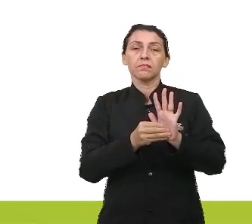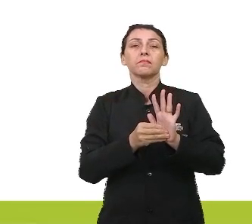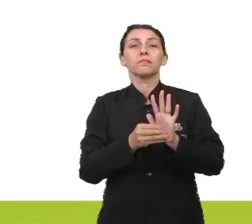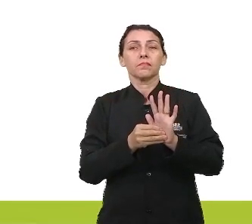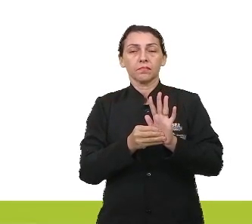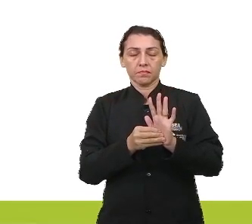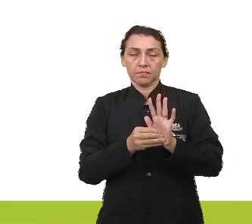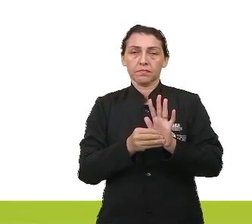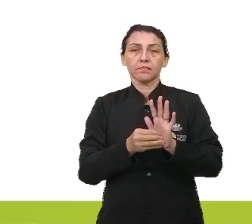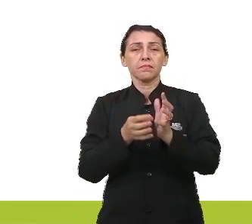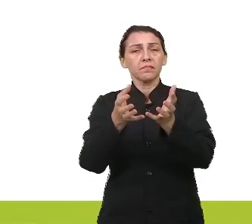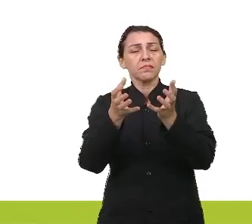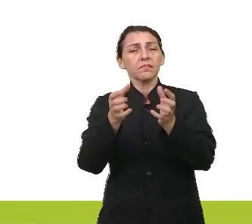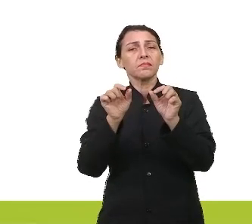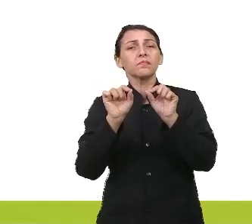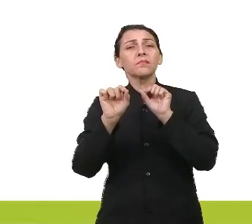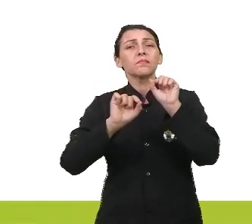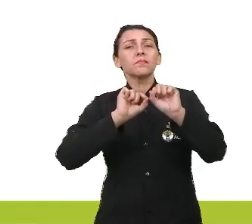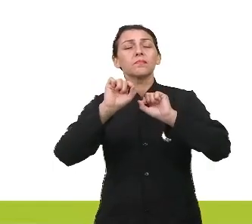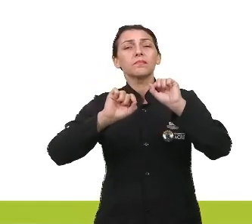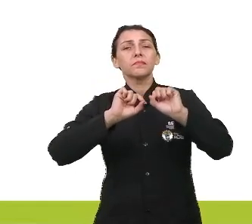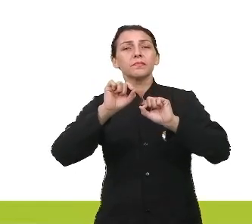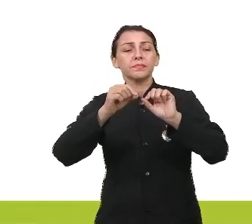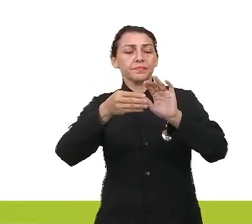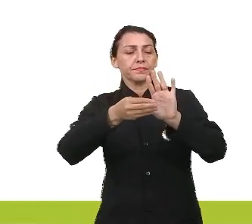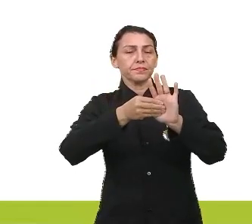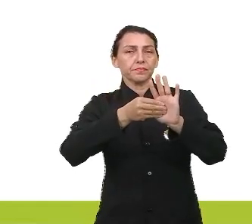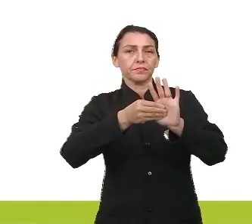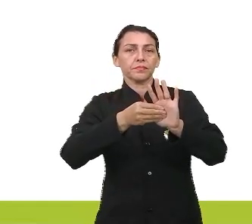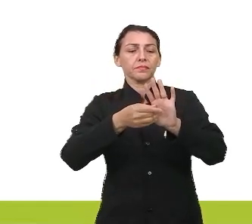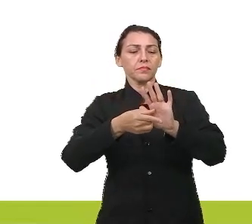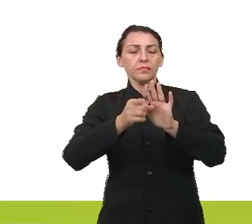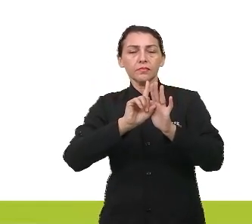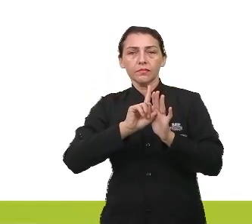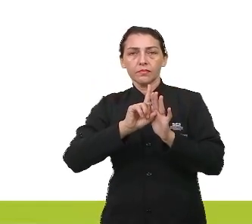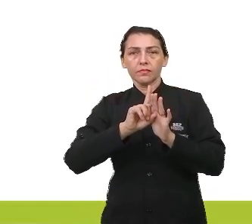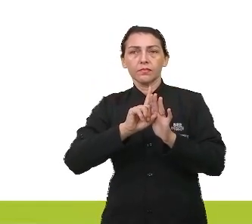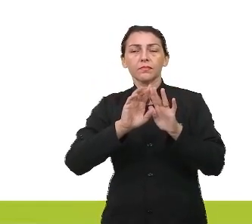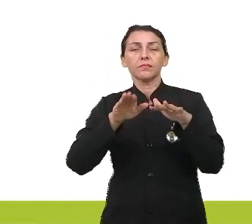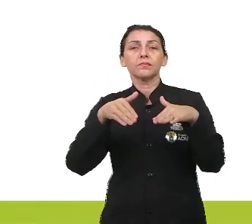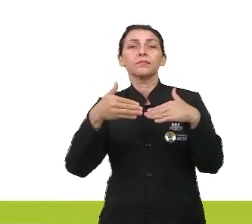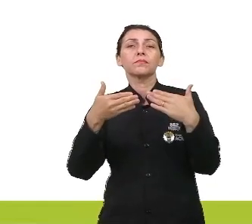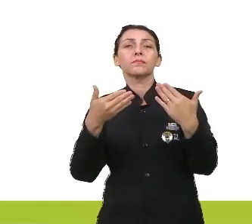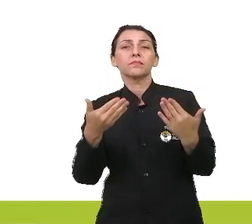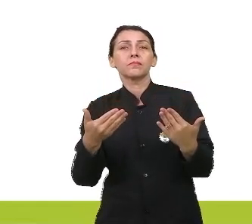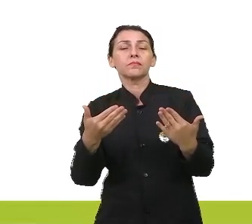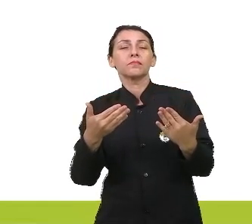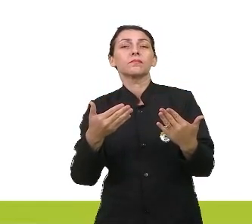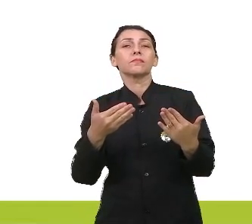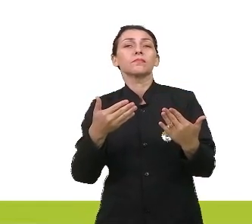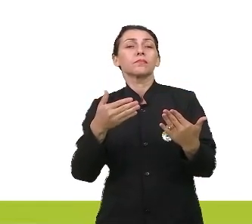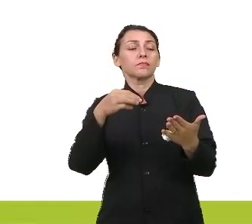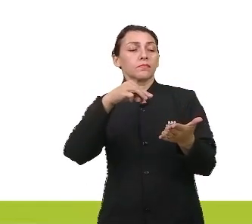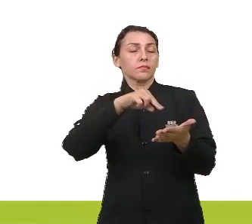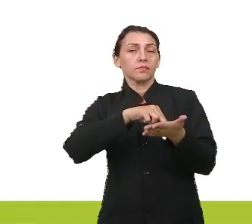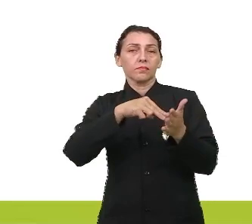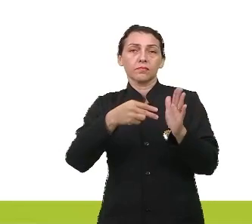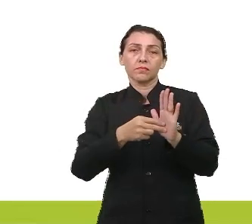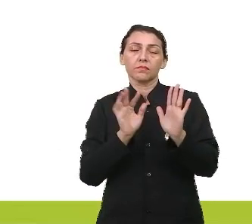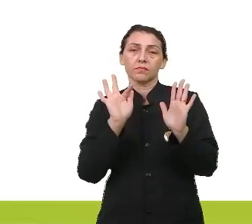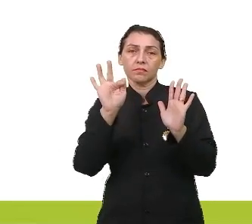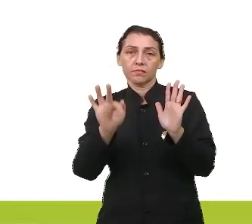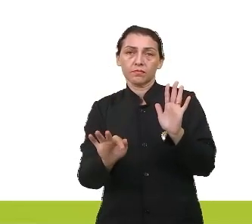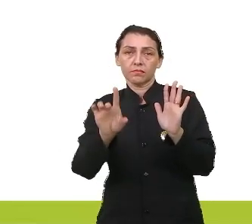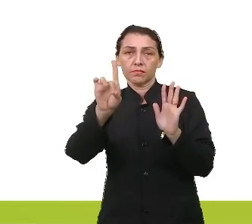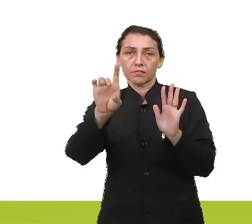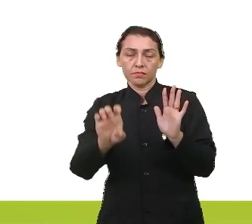meio, você está querendo colocar posteriormente qual é o meio modo. A fim de, ele